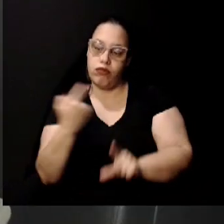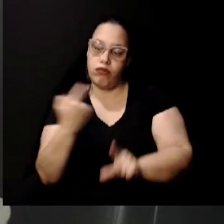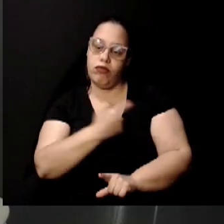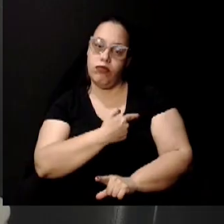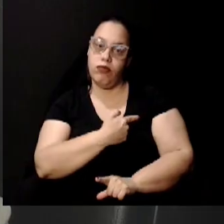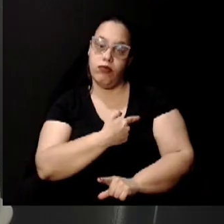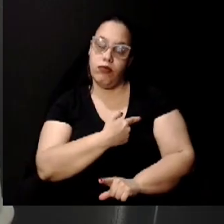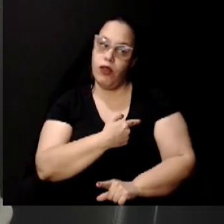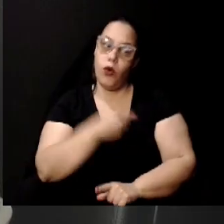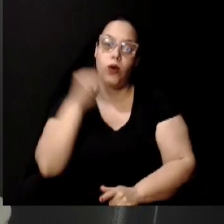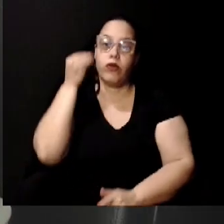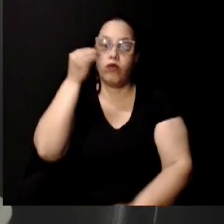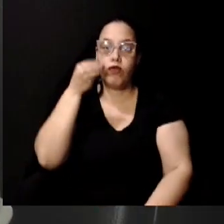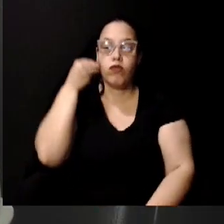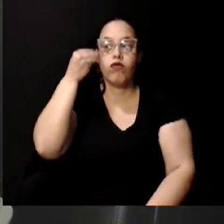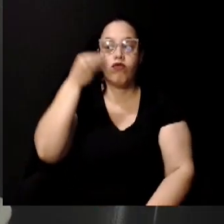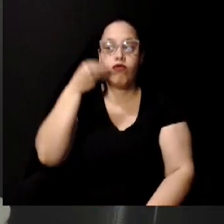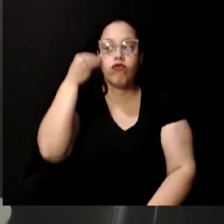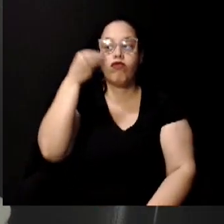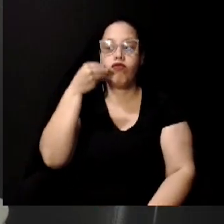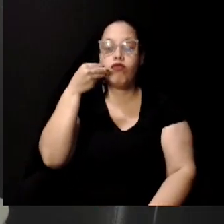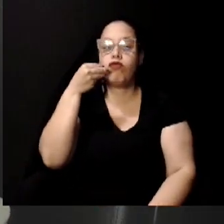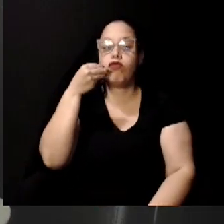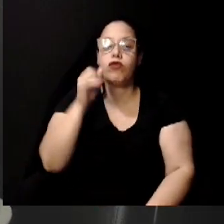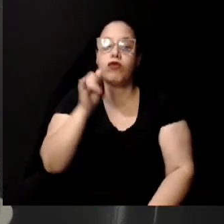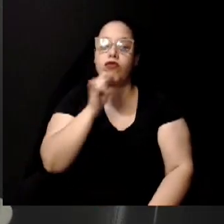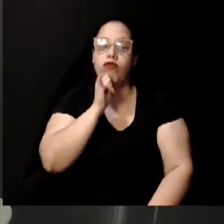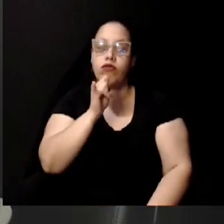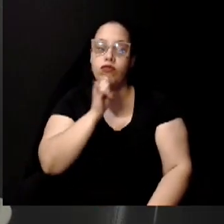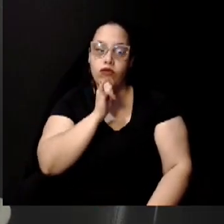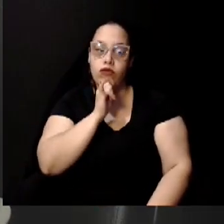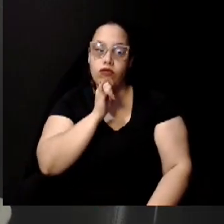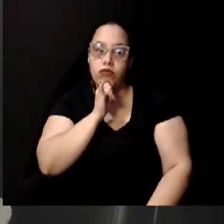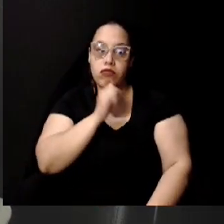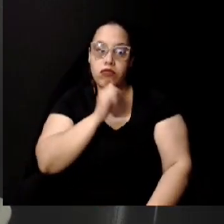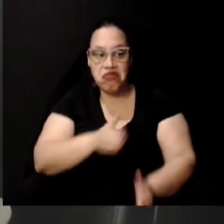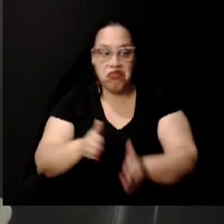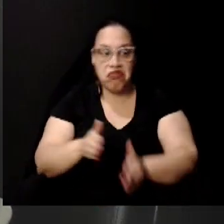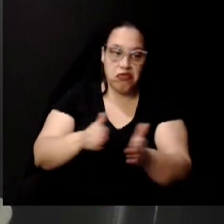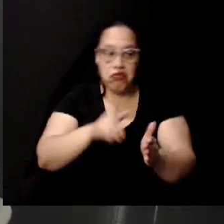experiência para que a gente possa ser exemplo de caminhos de